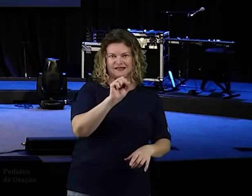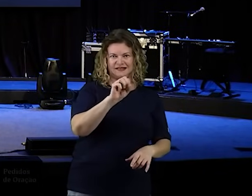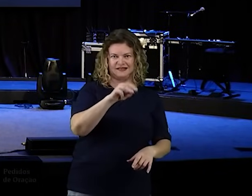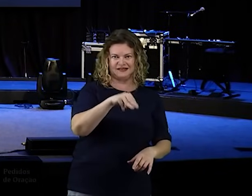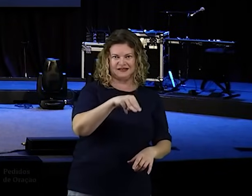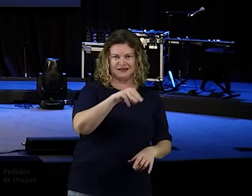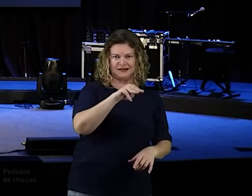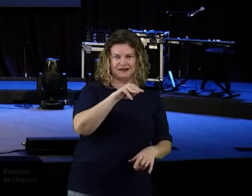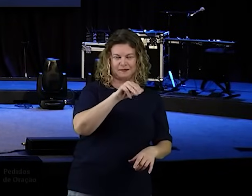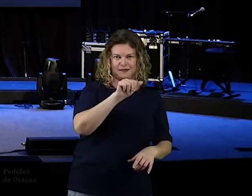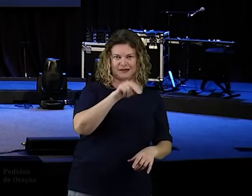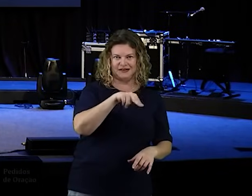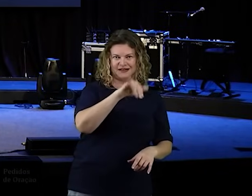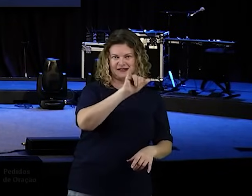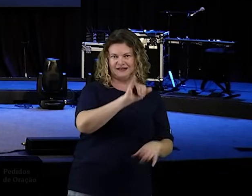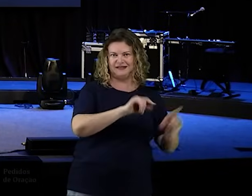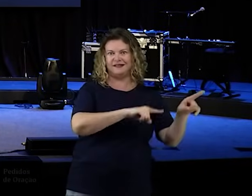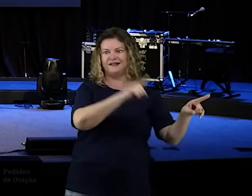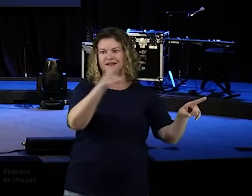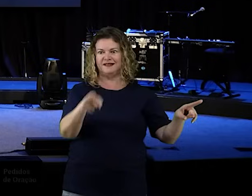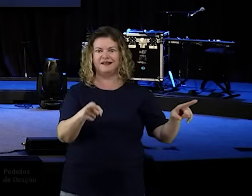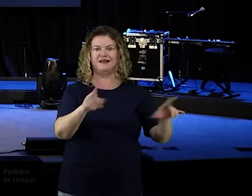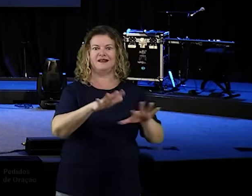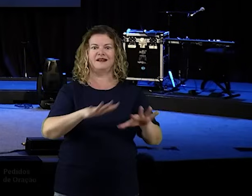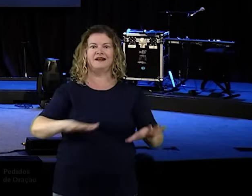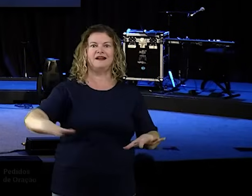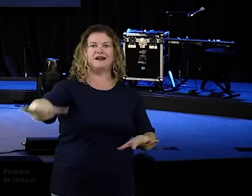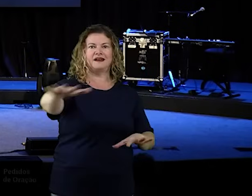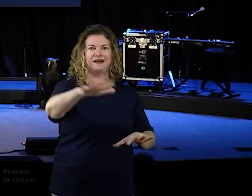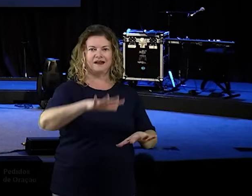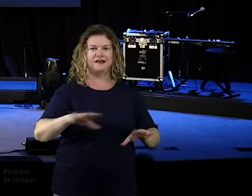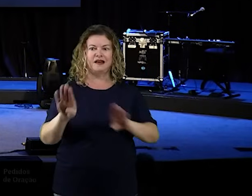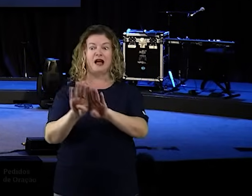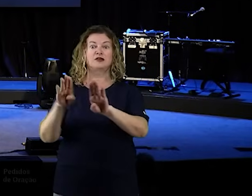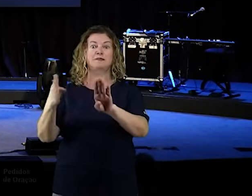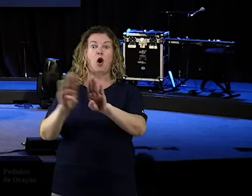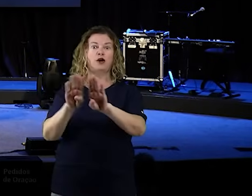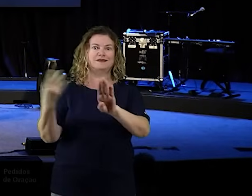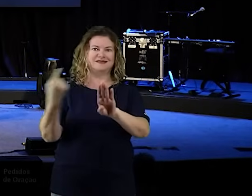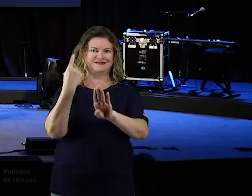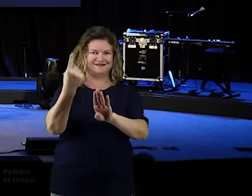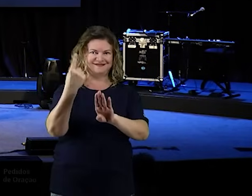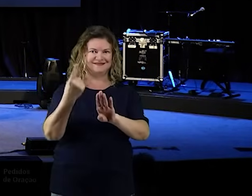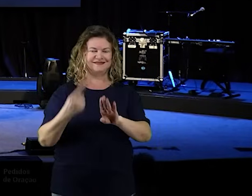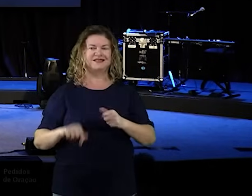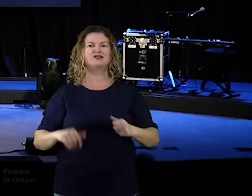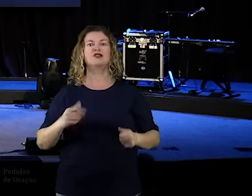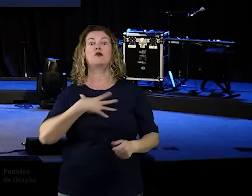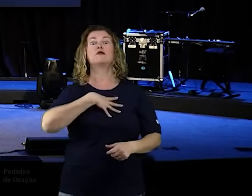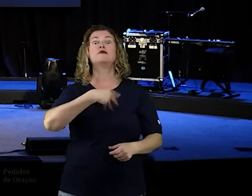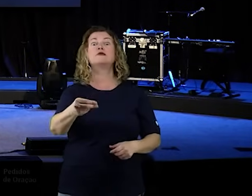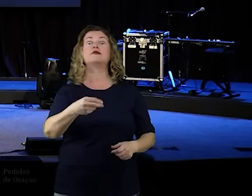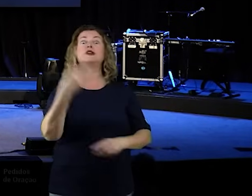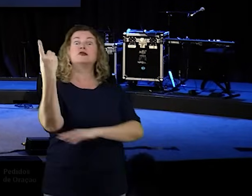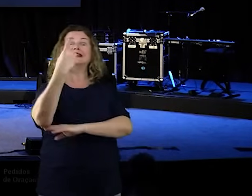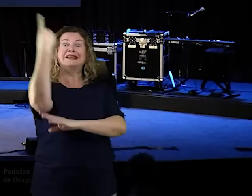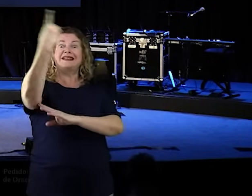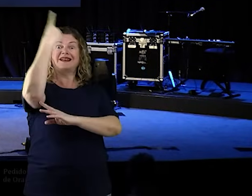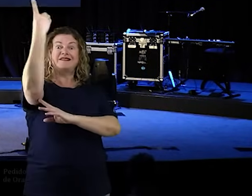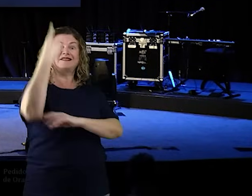Absalão Aquele filho de Davi Rebelde que os pais levam os filhos lá para para